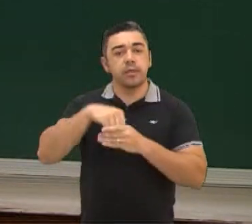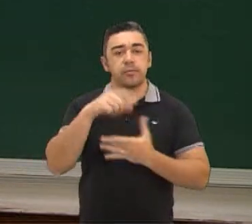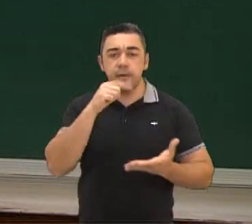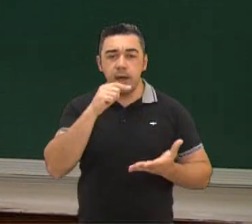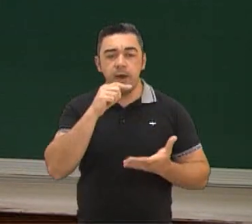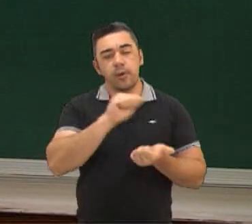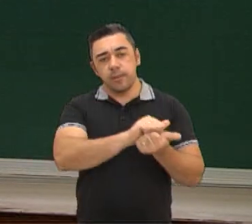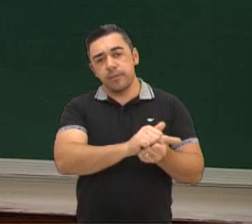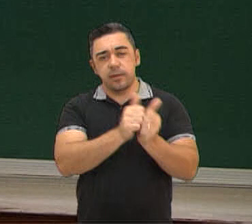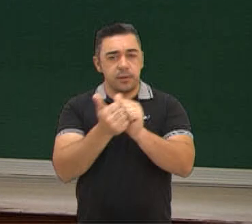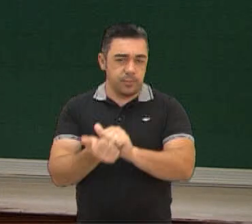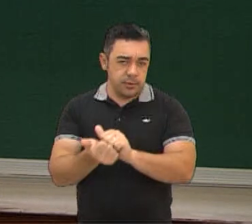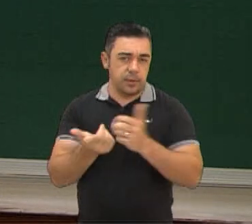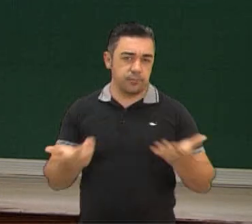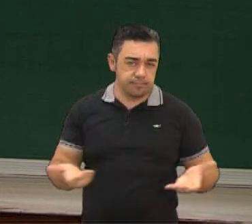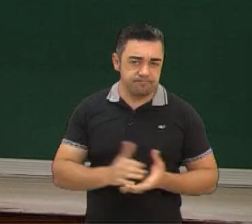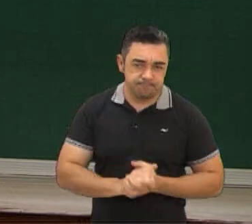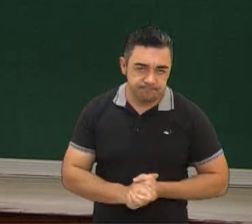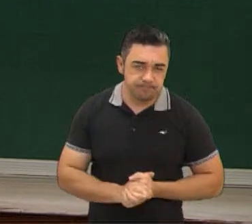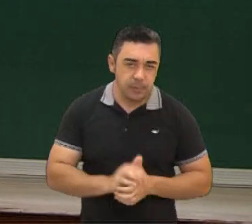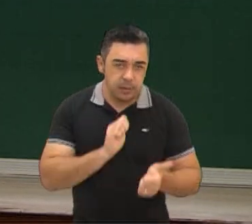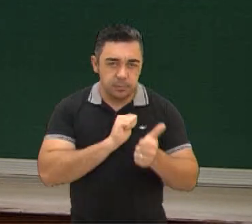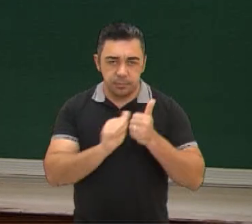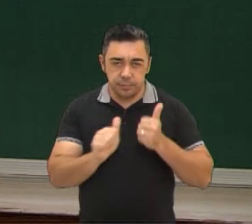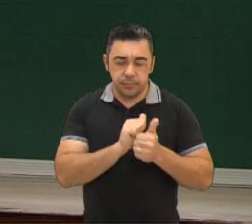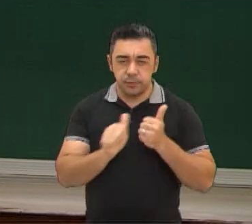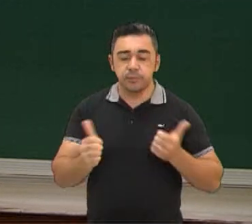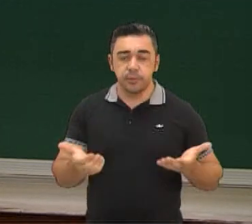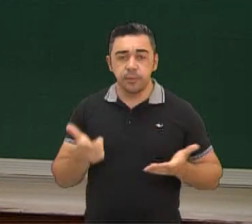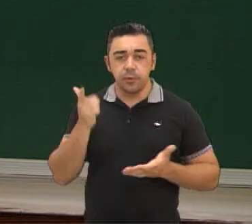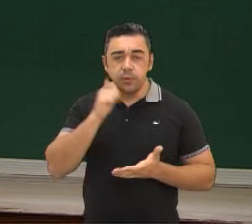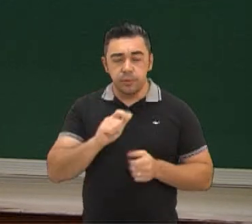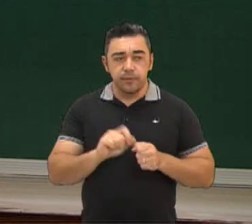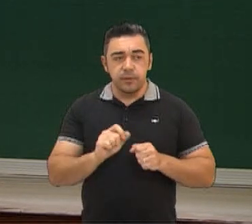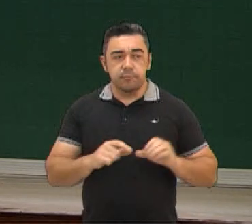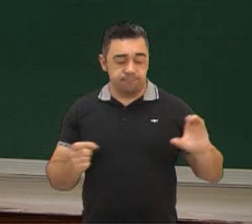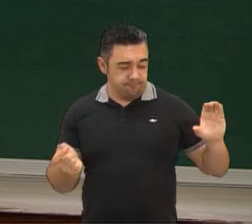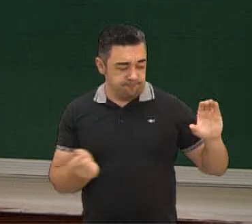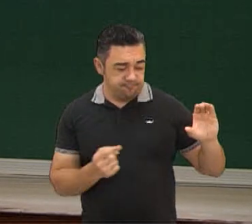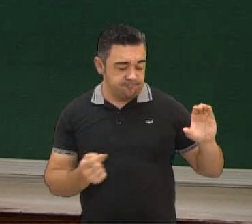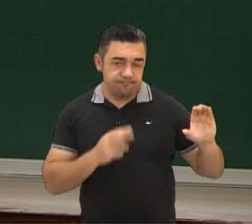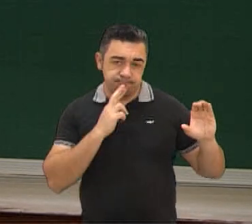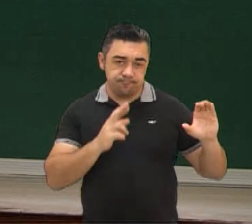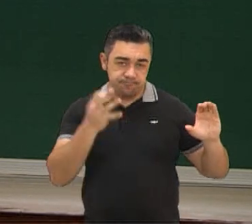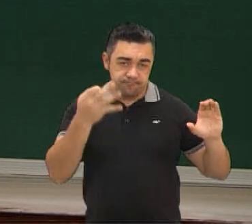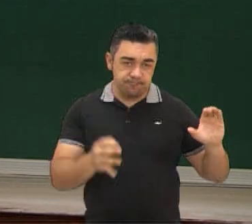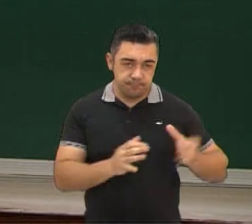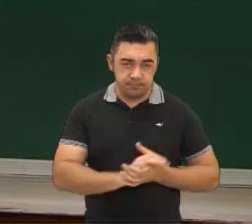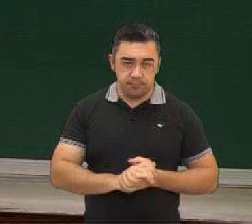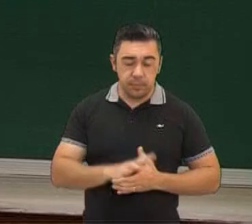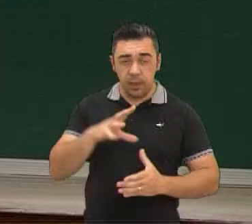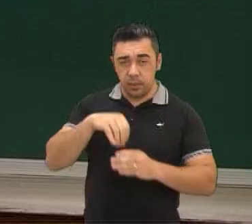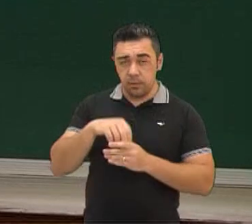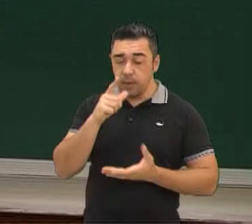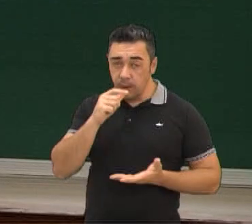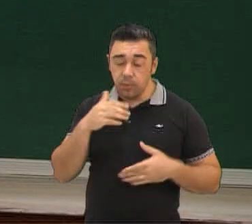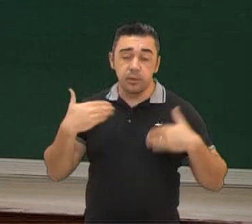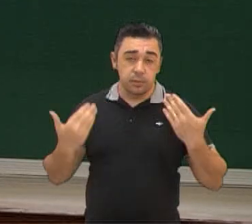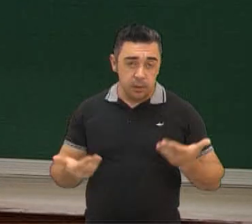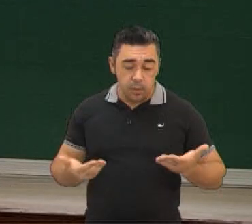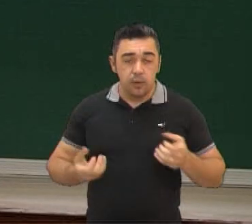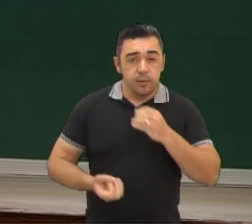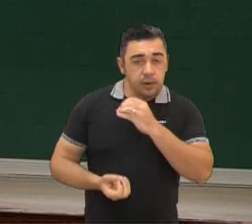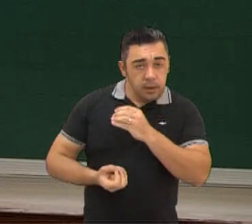tentaram adaptar esse esporte para a realidade da piscina, para uma partida na água. E a partir